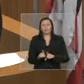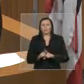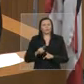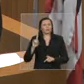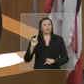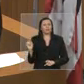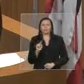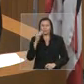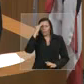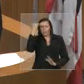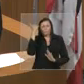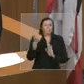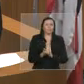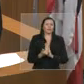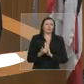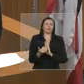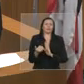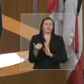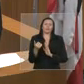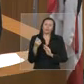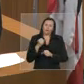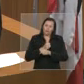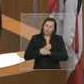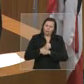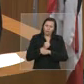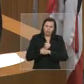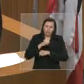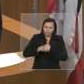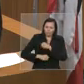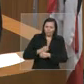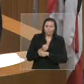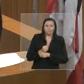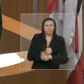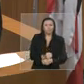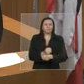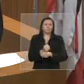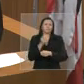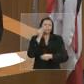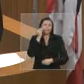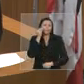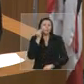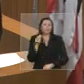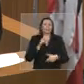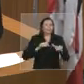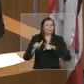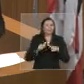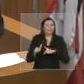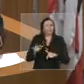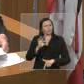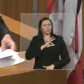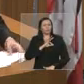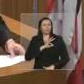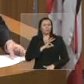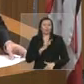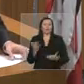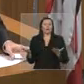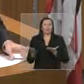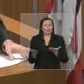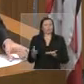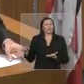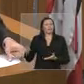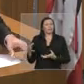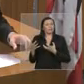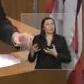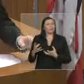promoção, iremos ter padre nomeado como coronel da PM, ganhando mais de 16 mil por mês, usando